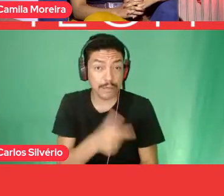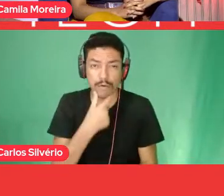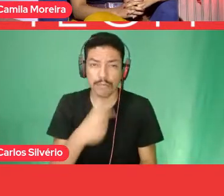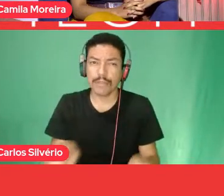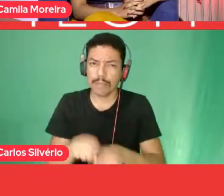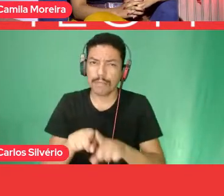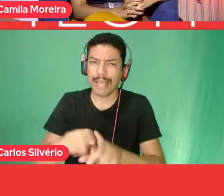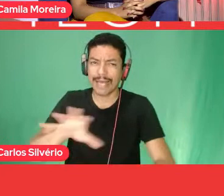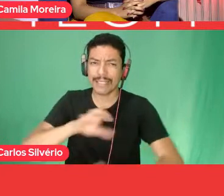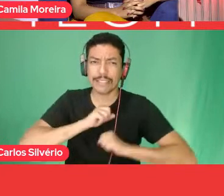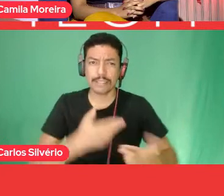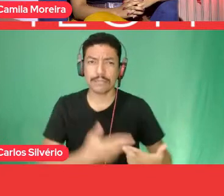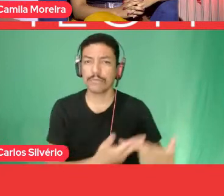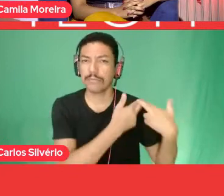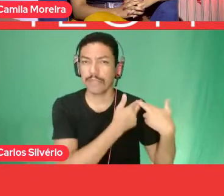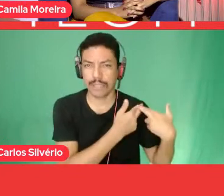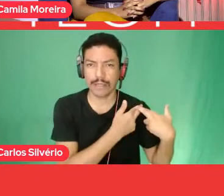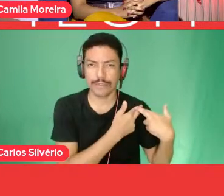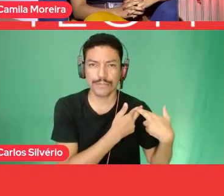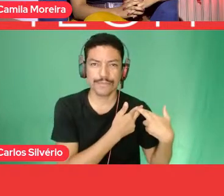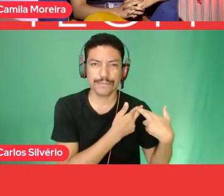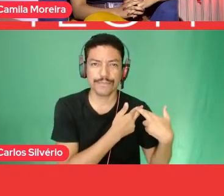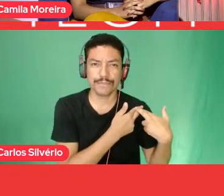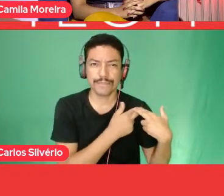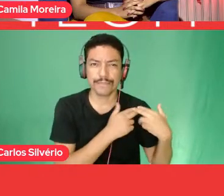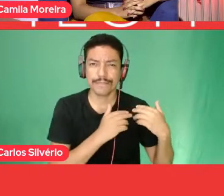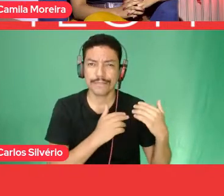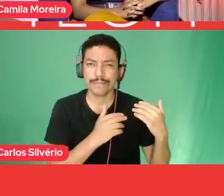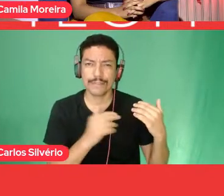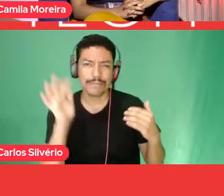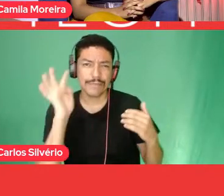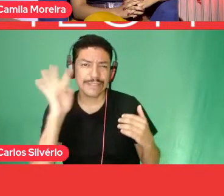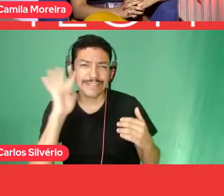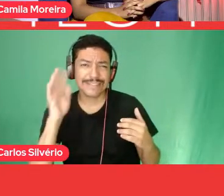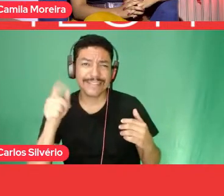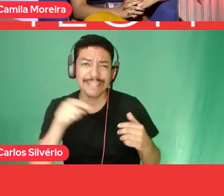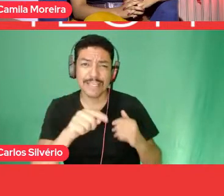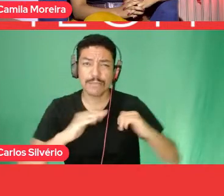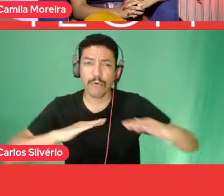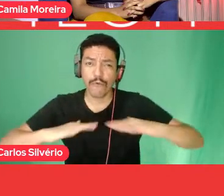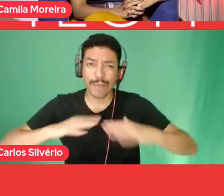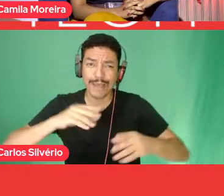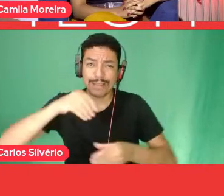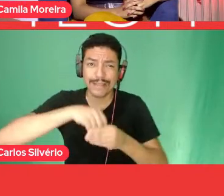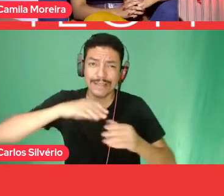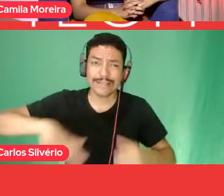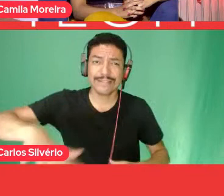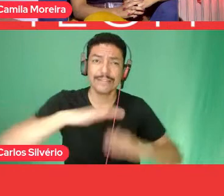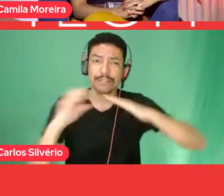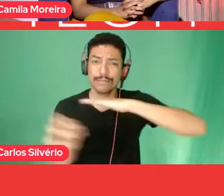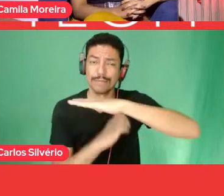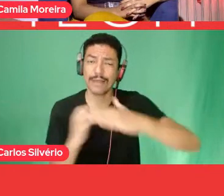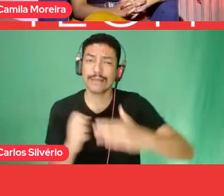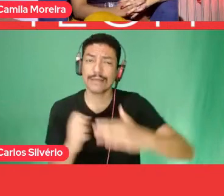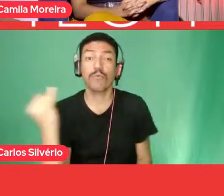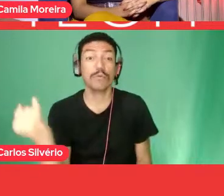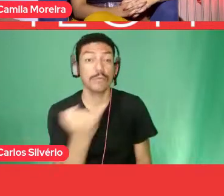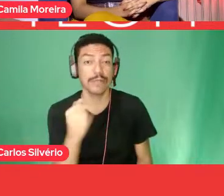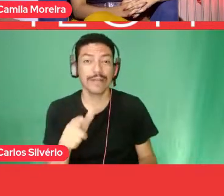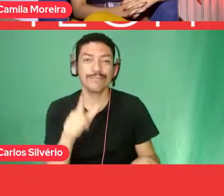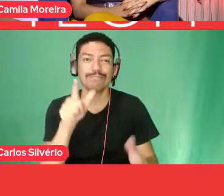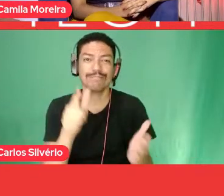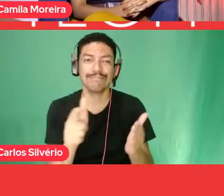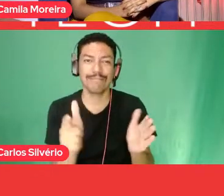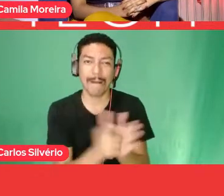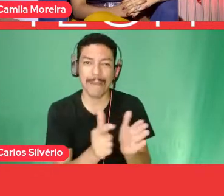e na escala, né, de aceleração desse movimento dentro das empresas, ele é fundamental. Porque a grande maioria das